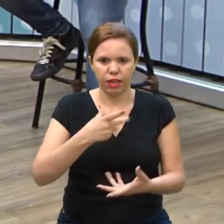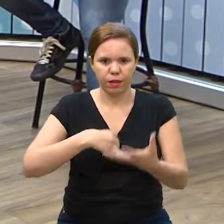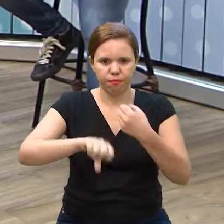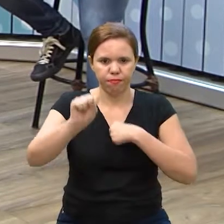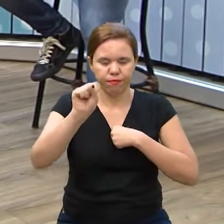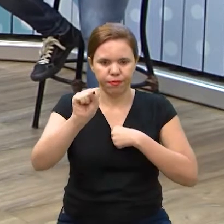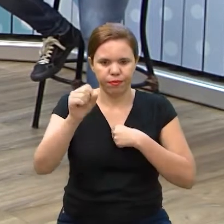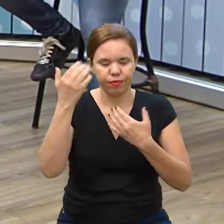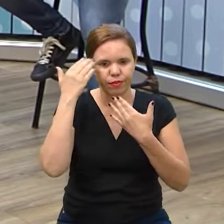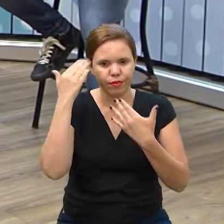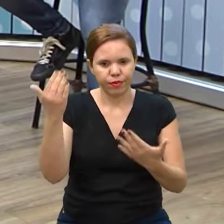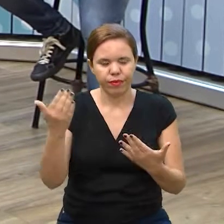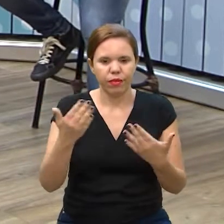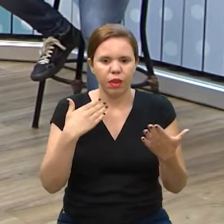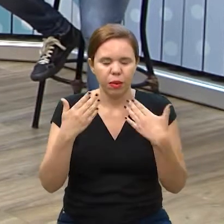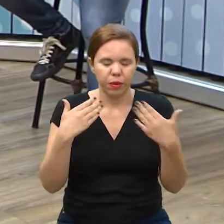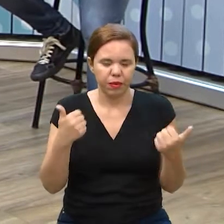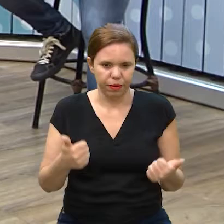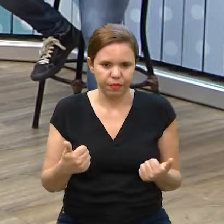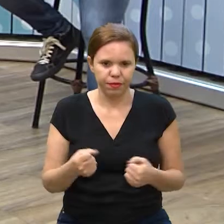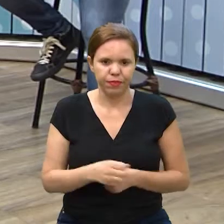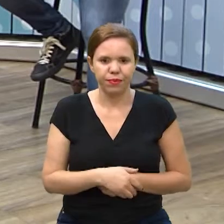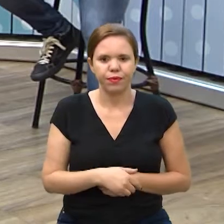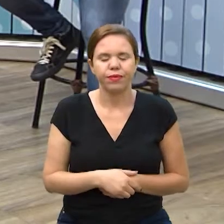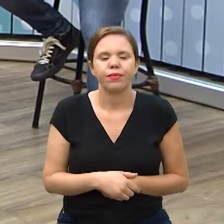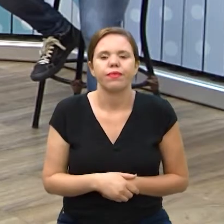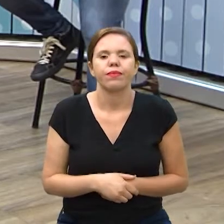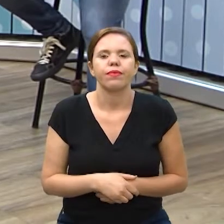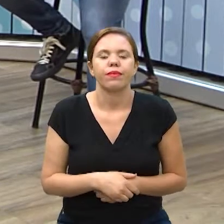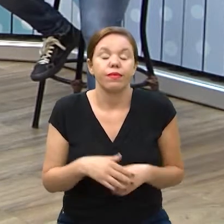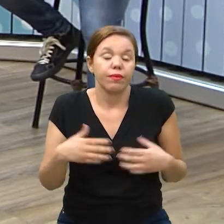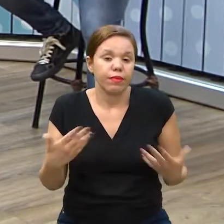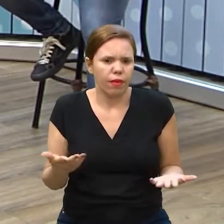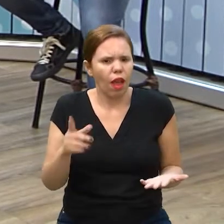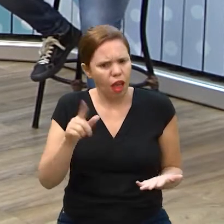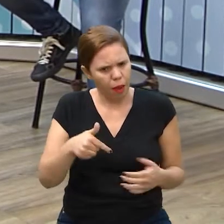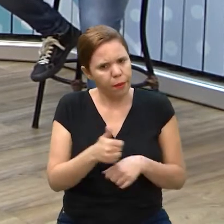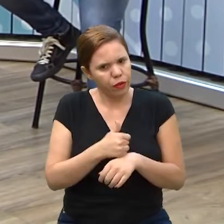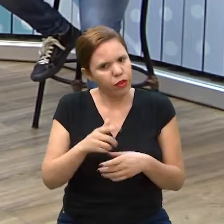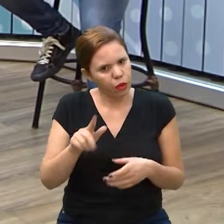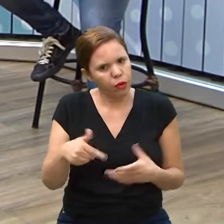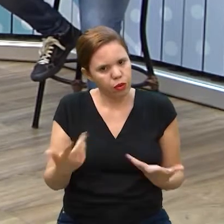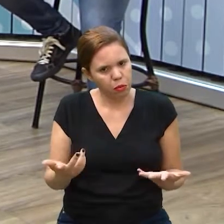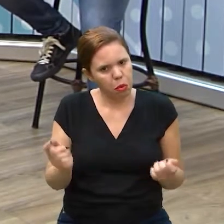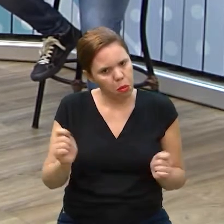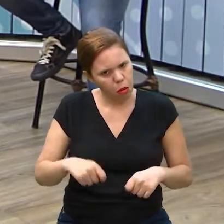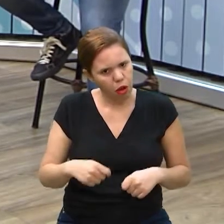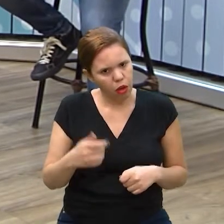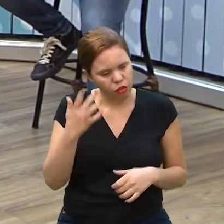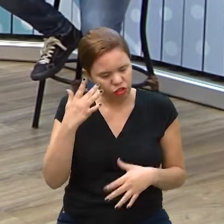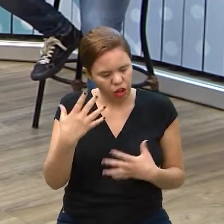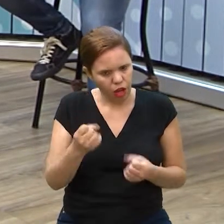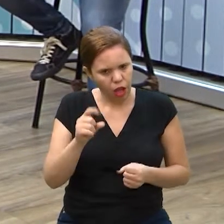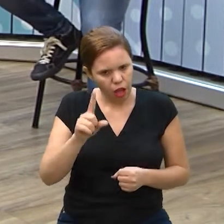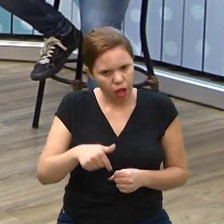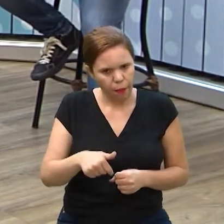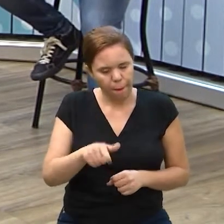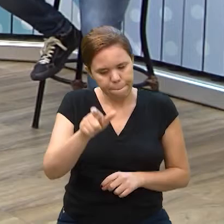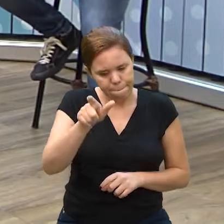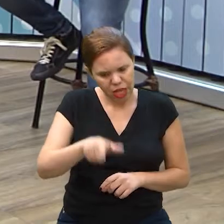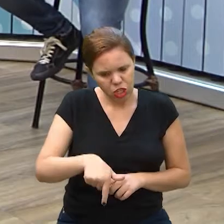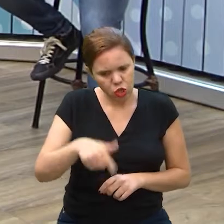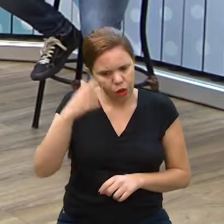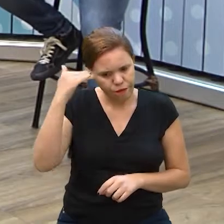Universo Épico. Obrigada. E aí, vamos bater esse papo? Opa! Vambora. Então, é profissão? A gente pode considerar que